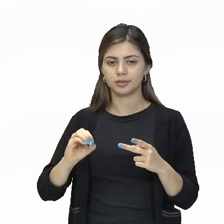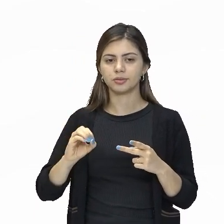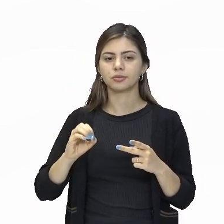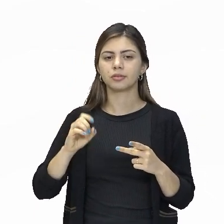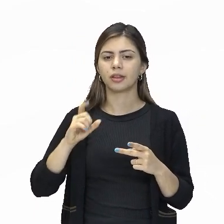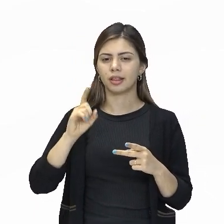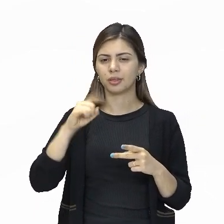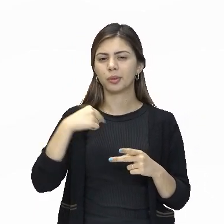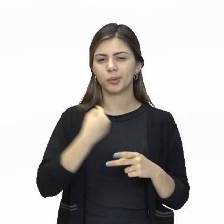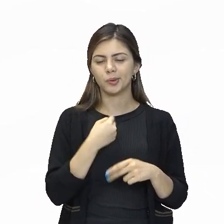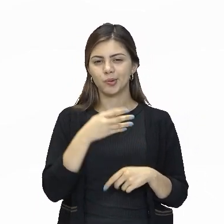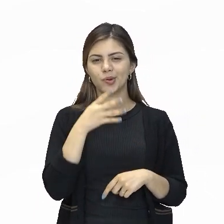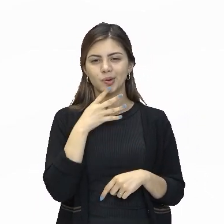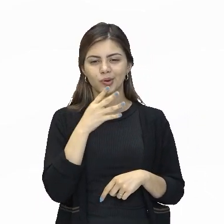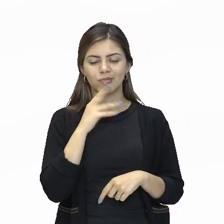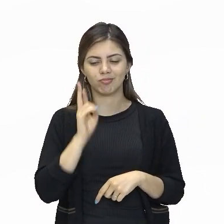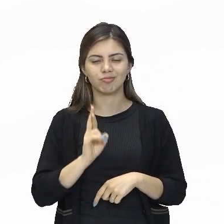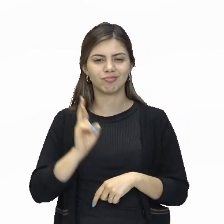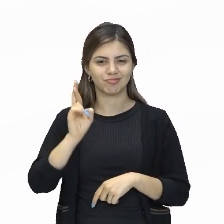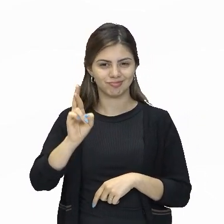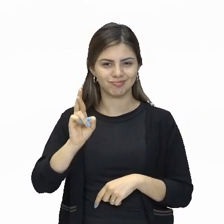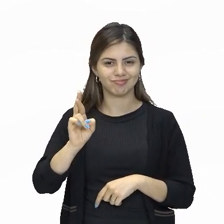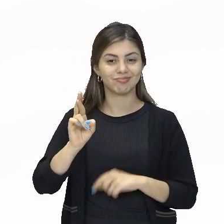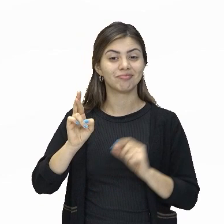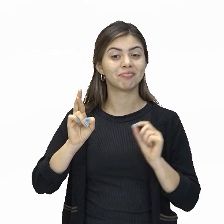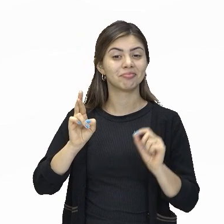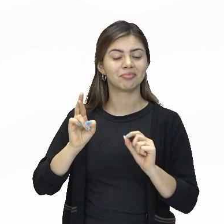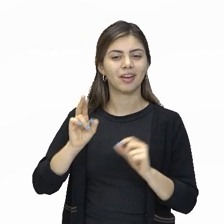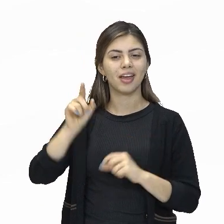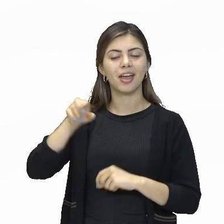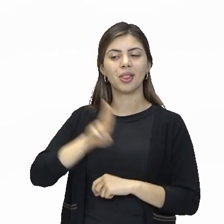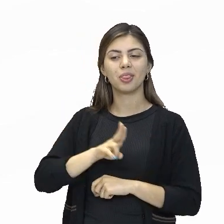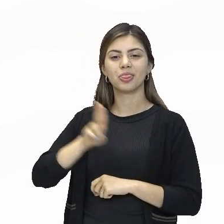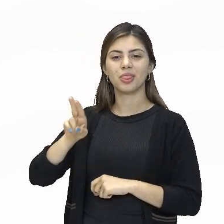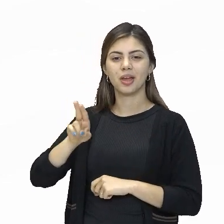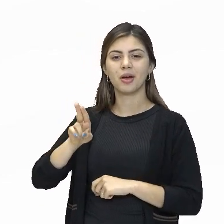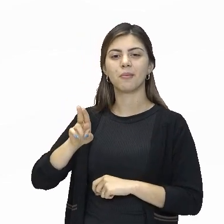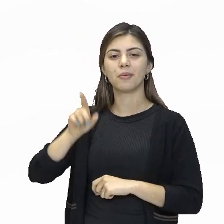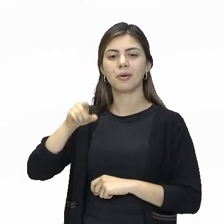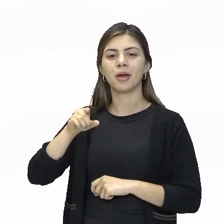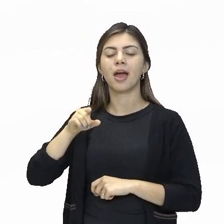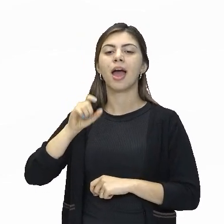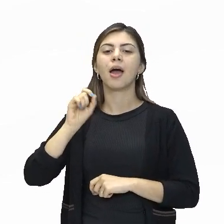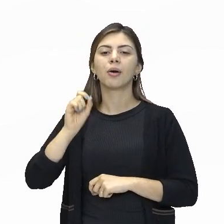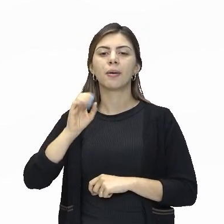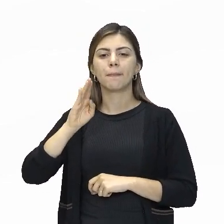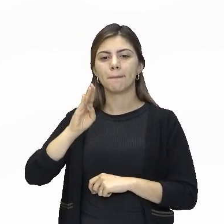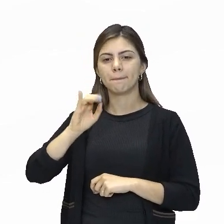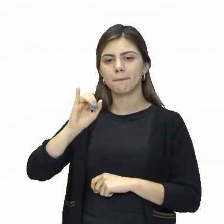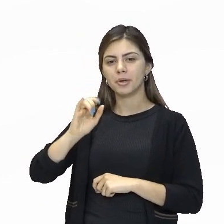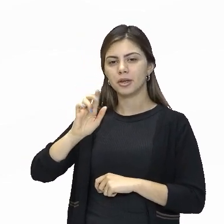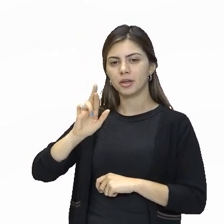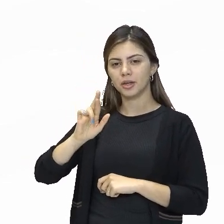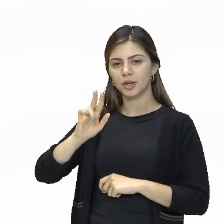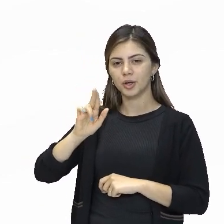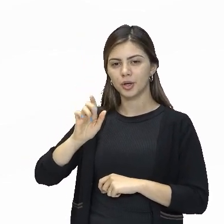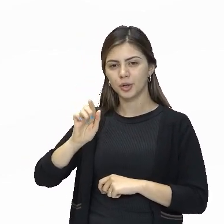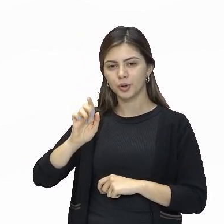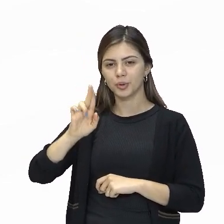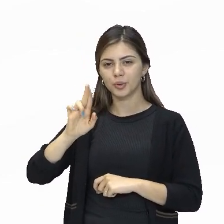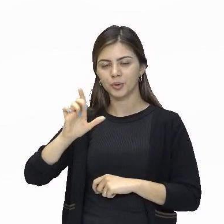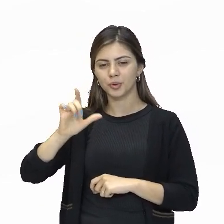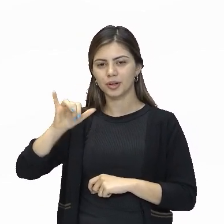figura que com certeza vocês conhecem, né? Que ele é chamado de quê? Virgulino Ferreira da Silva, que